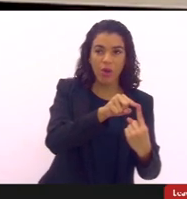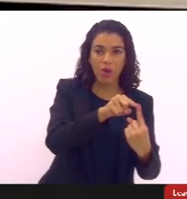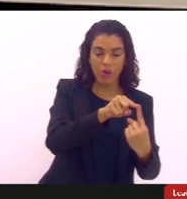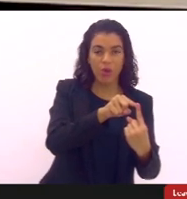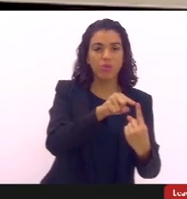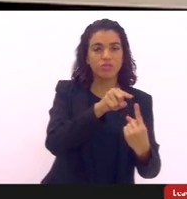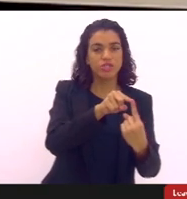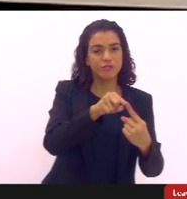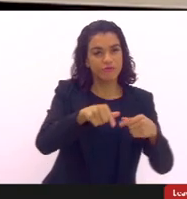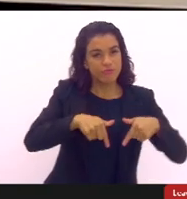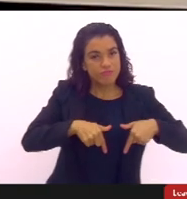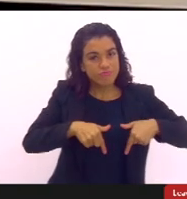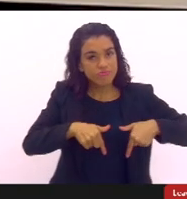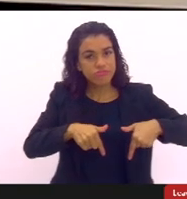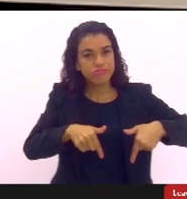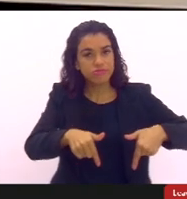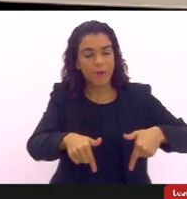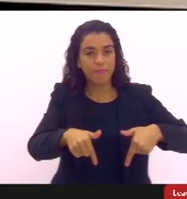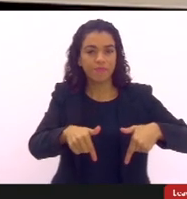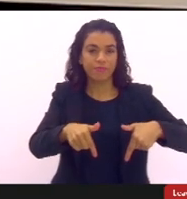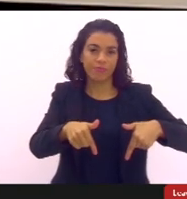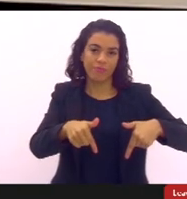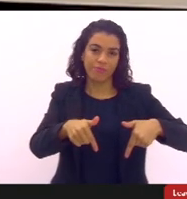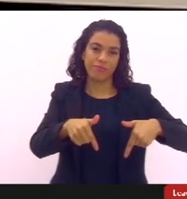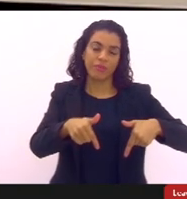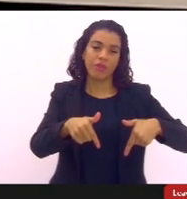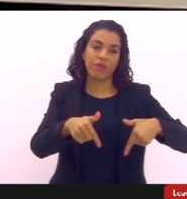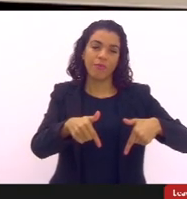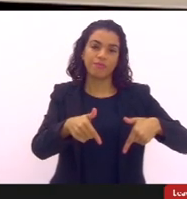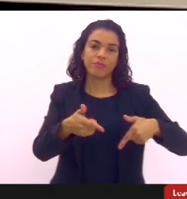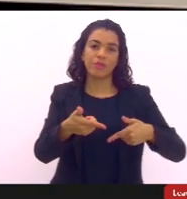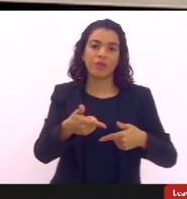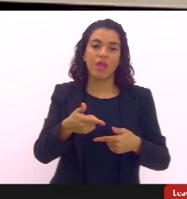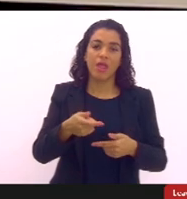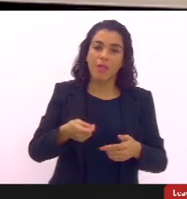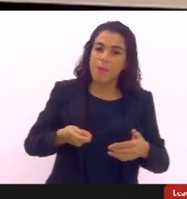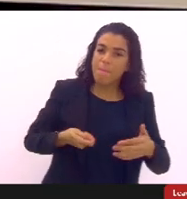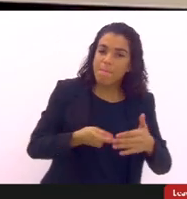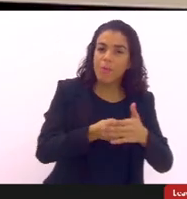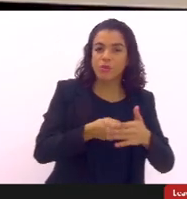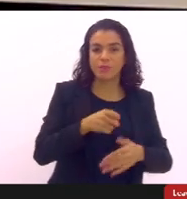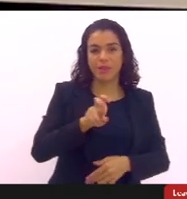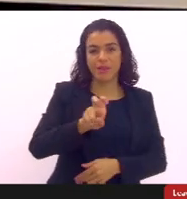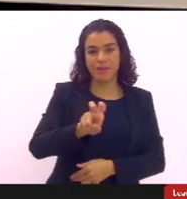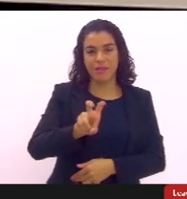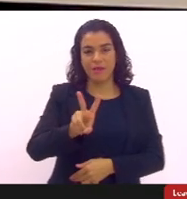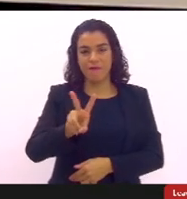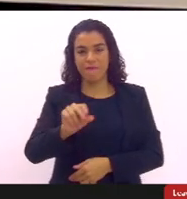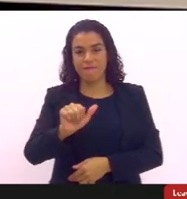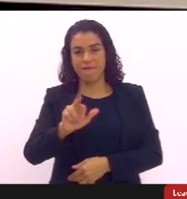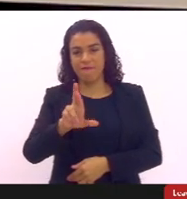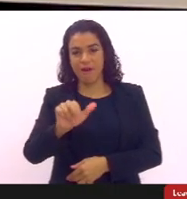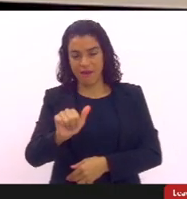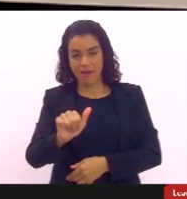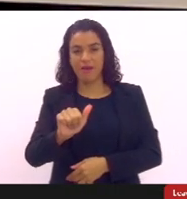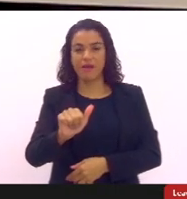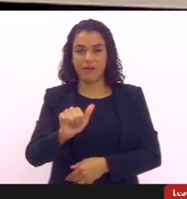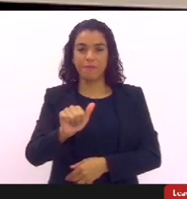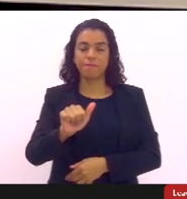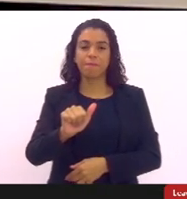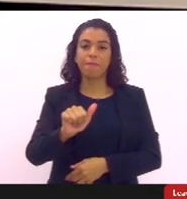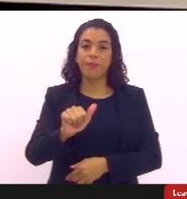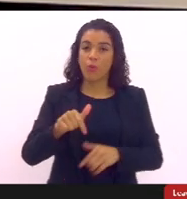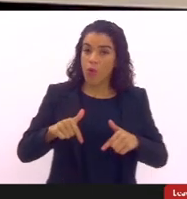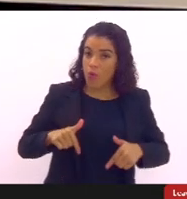o cumprimento das condenações impostas pela Quinta Vara da Fazenda Pública ao Estado do Rio de Janeiro, numa ação